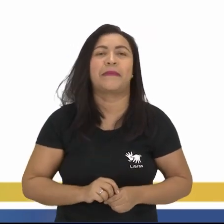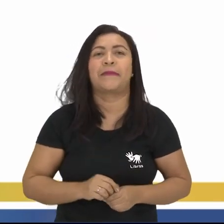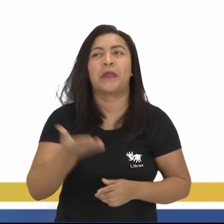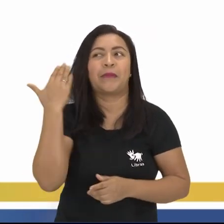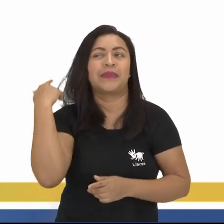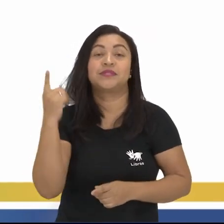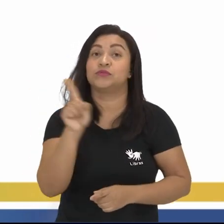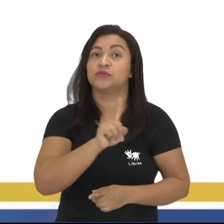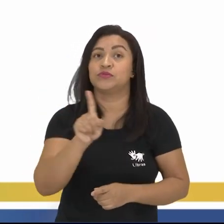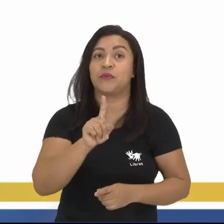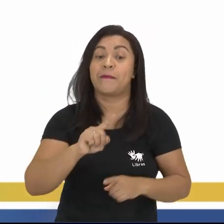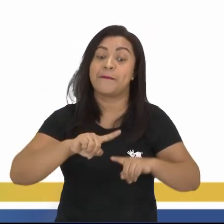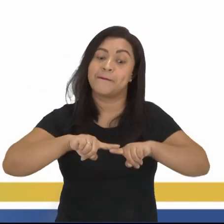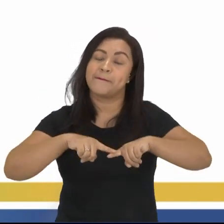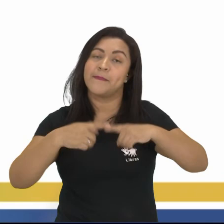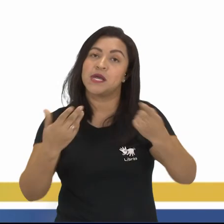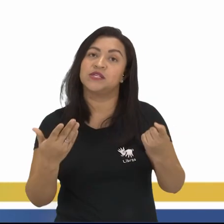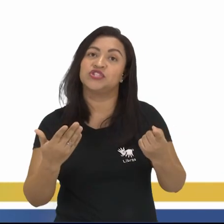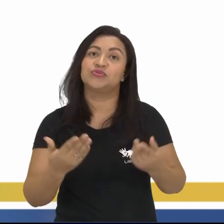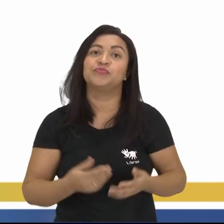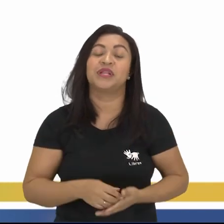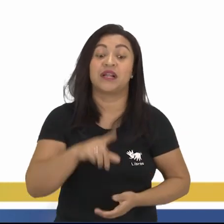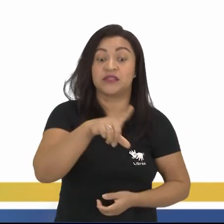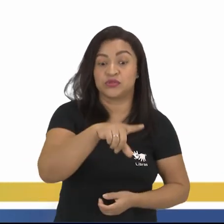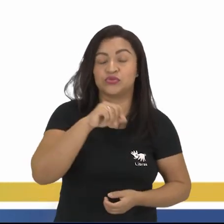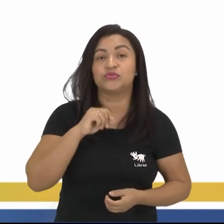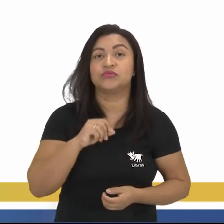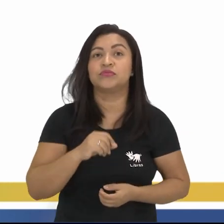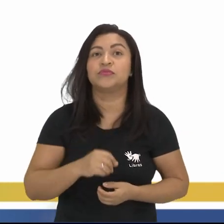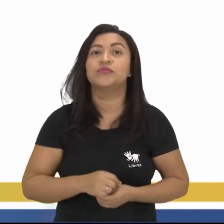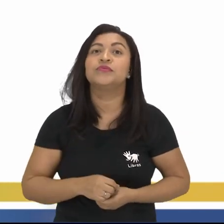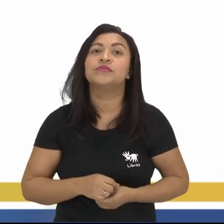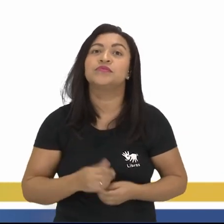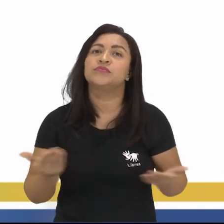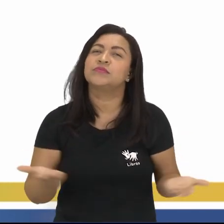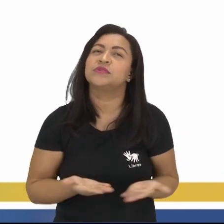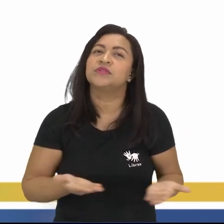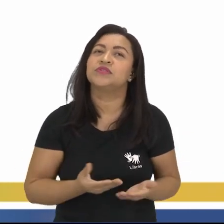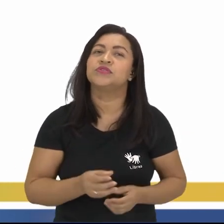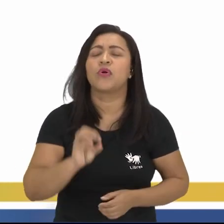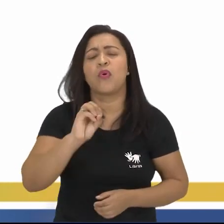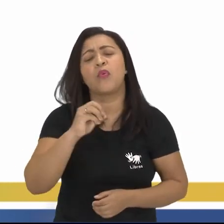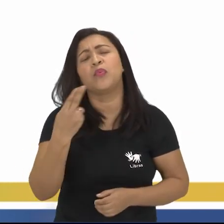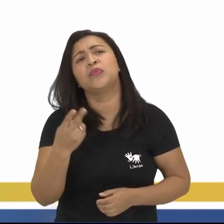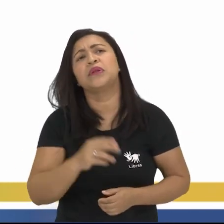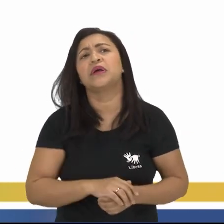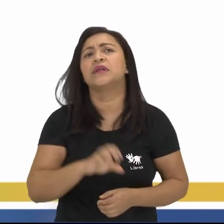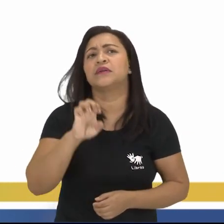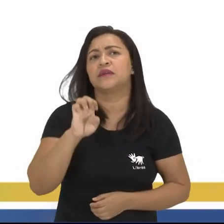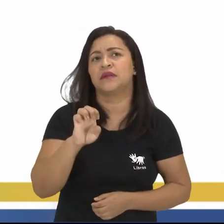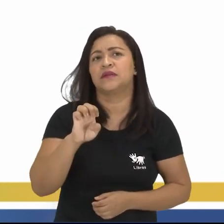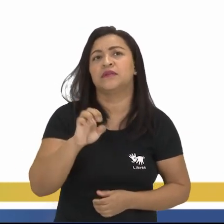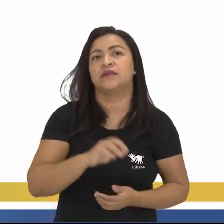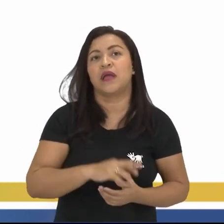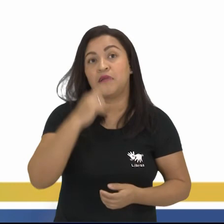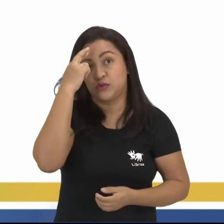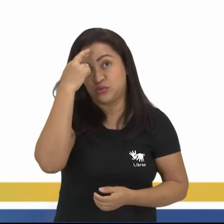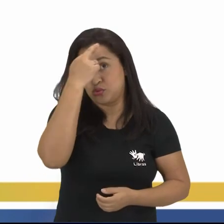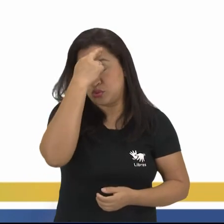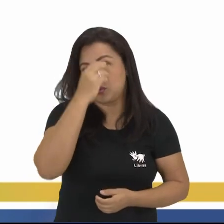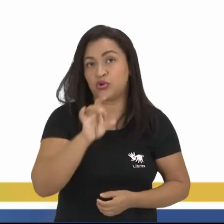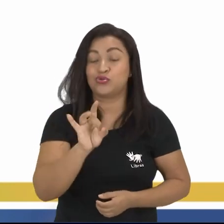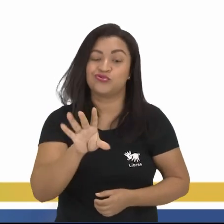pelas circunstâncias das escolhas. Ou será que é a letra E? A história só é feita